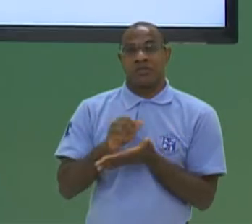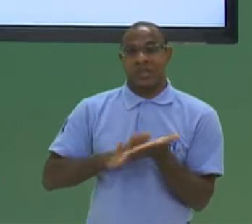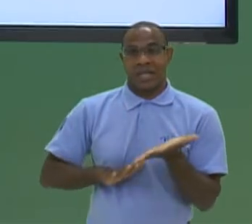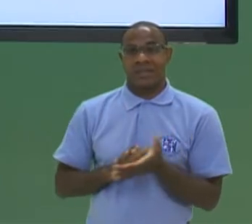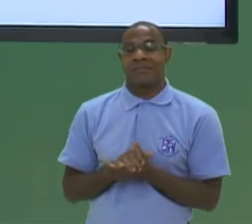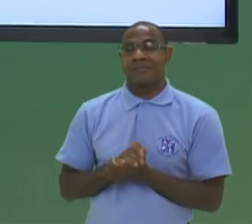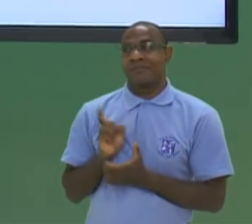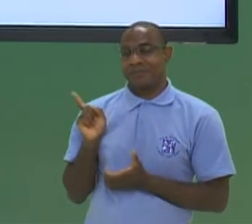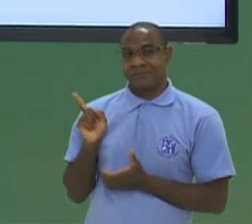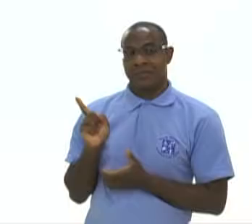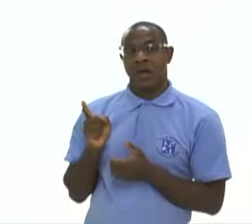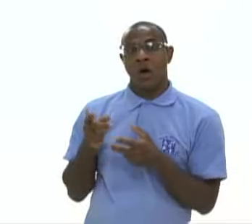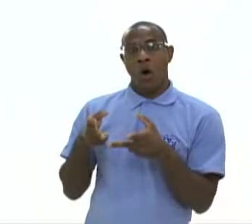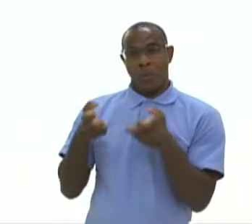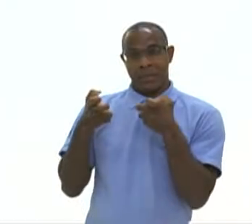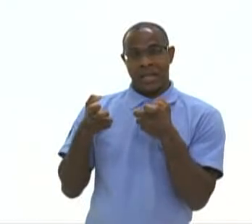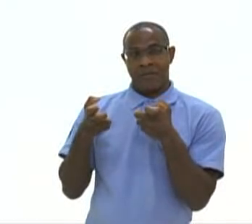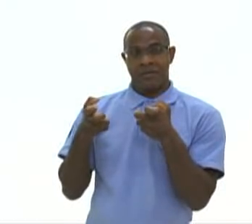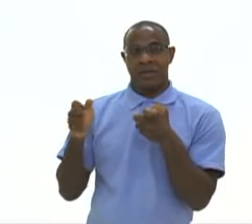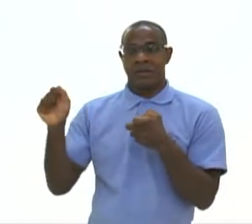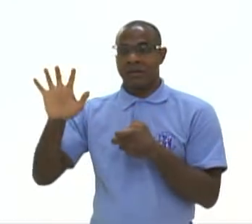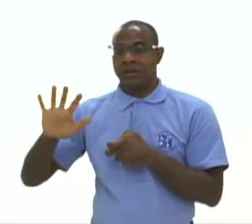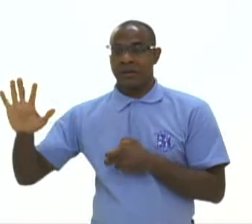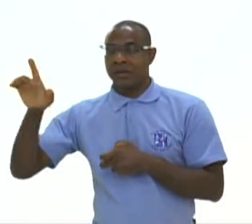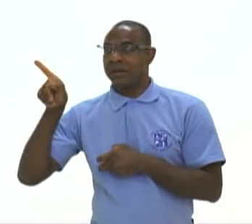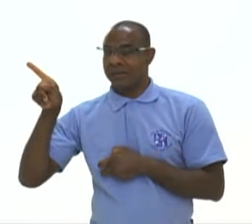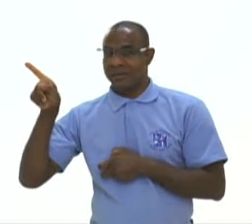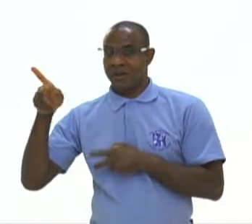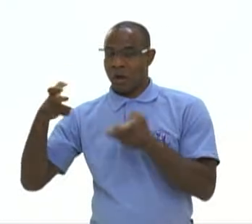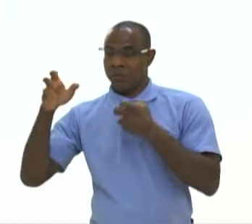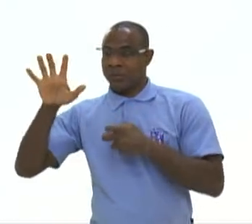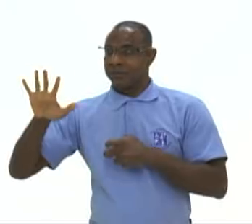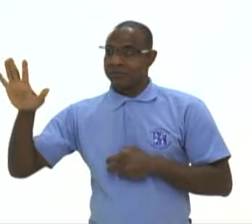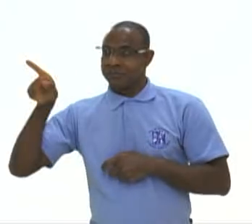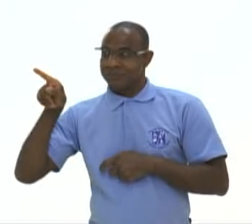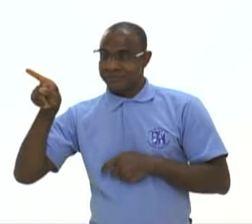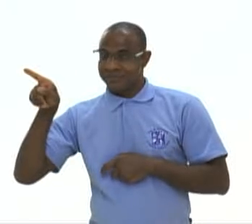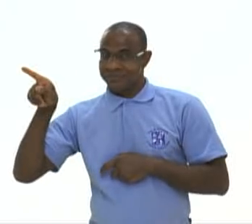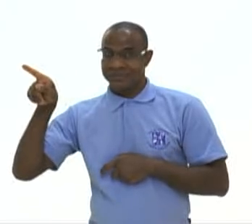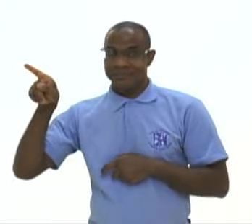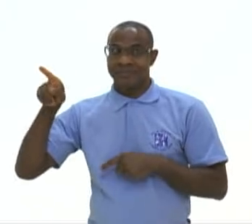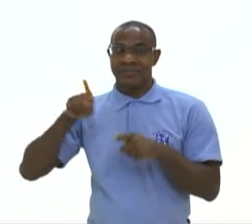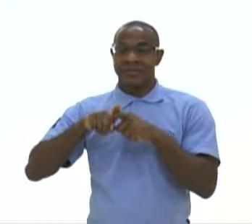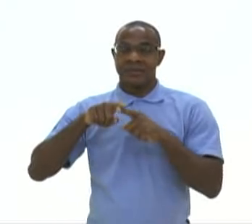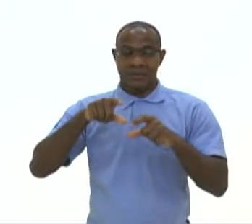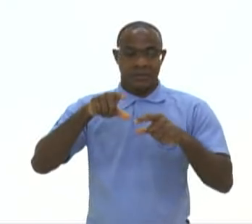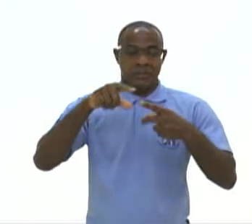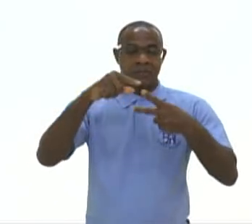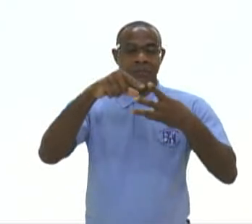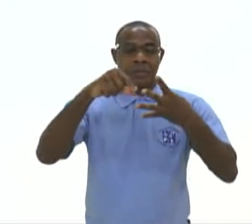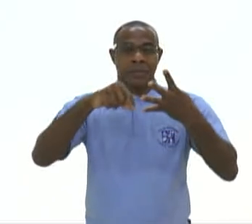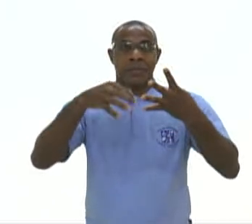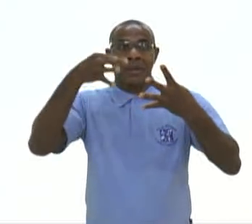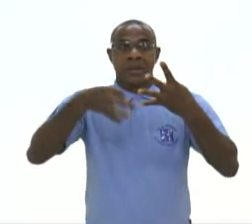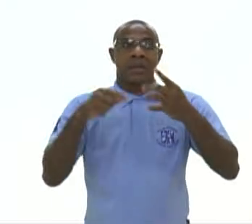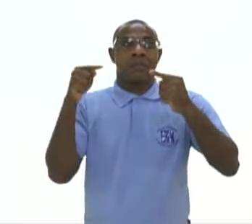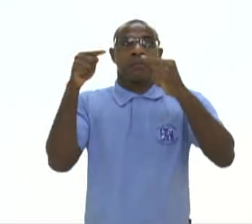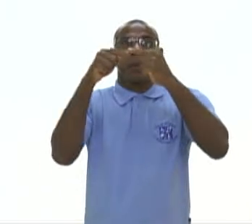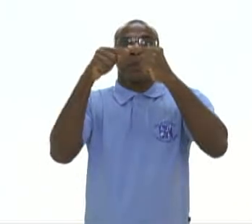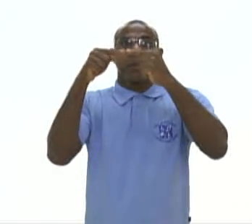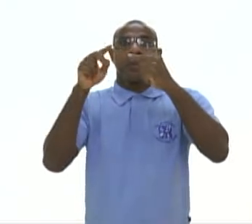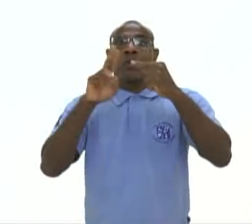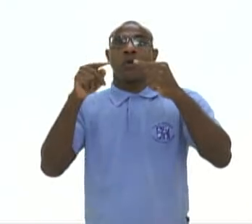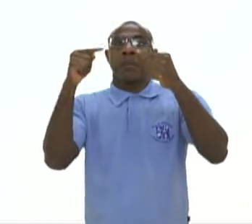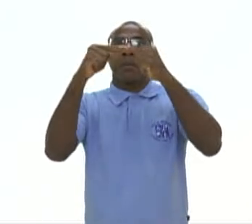atividade. Observe a figura, que é esse desenho que está aqui do lado da flor, e assinale a alternativa que corresponde aos